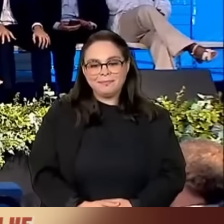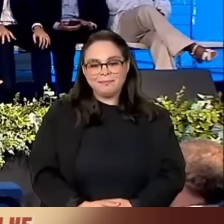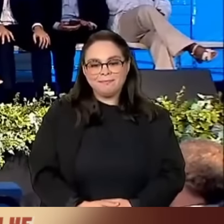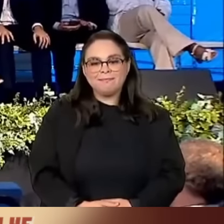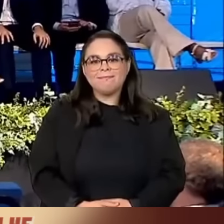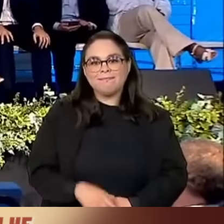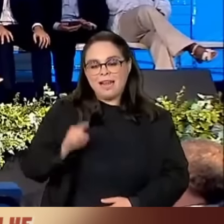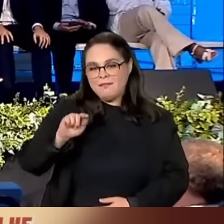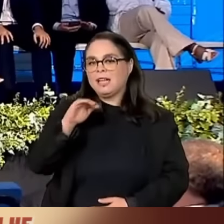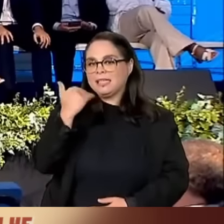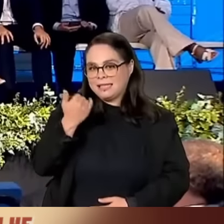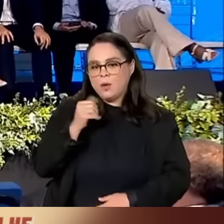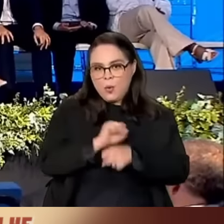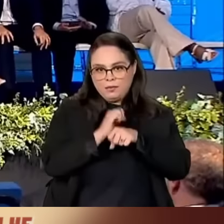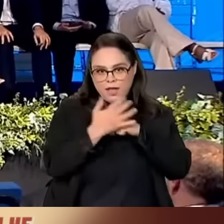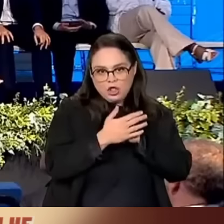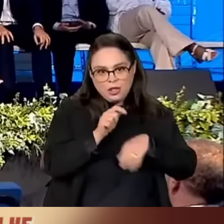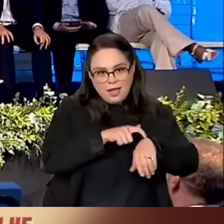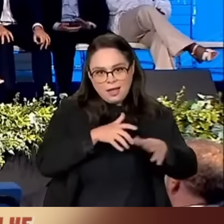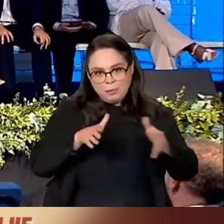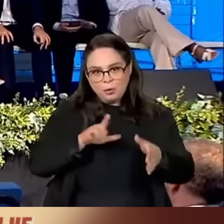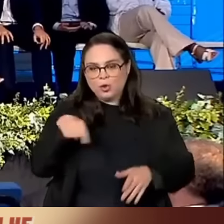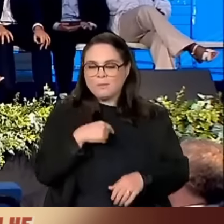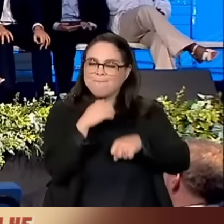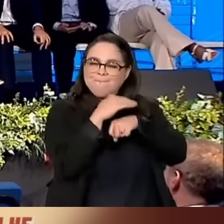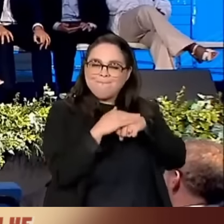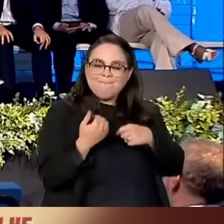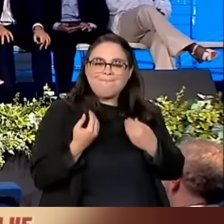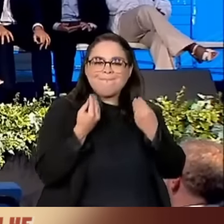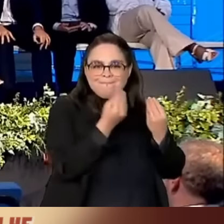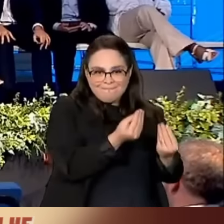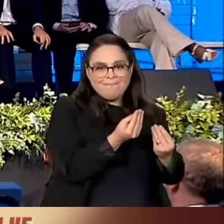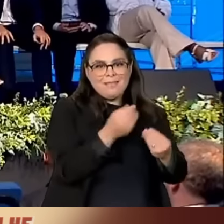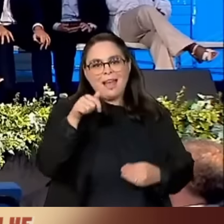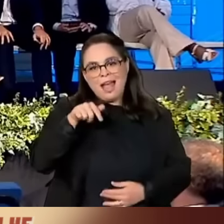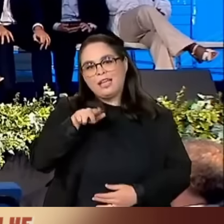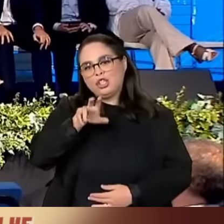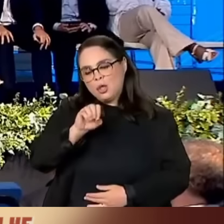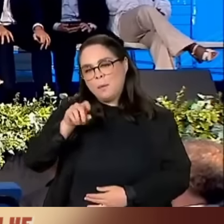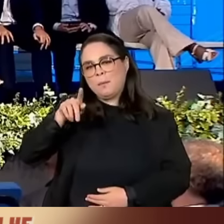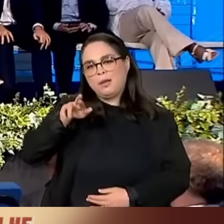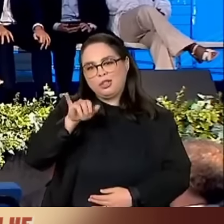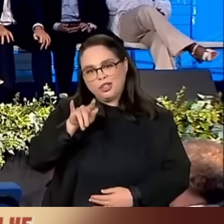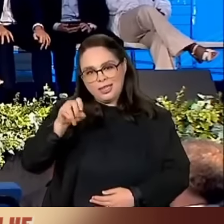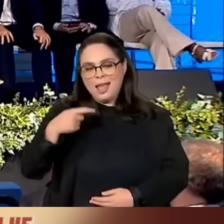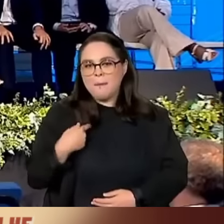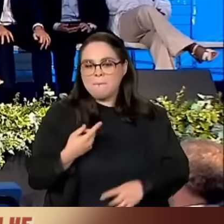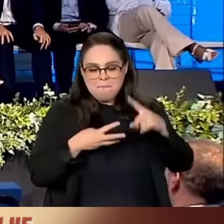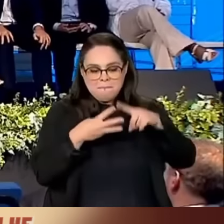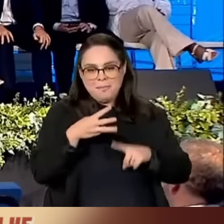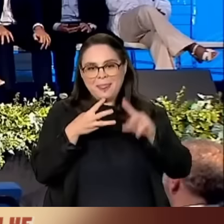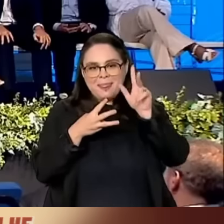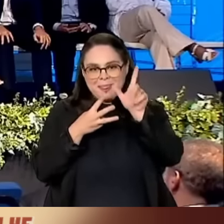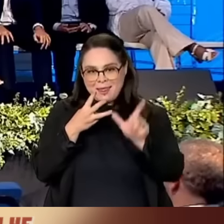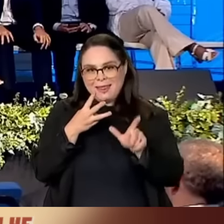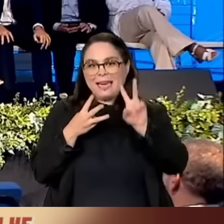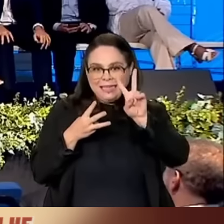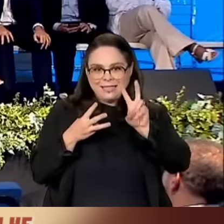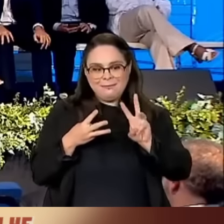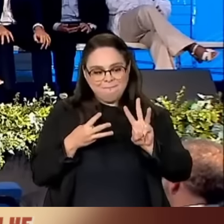que faleceu na Covid. Então, nosso carinho ao Ângelo Perugini. E trazer três palavras. A primeira